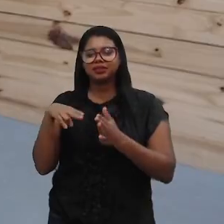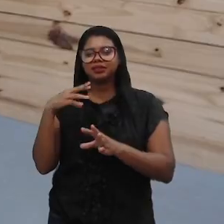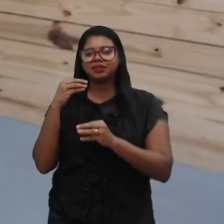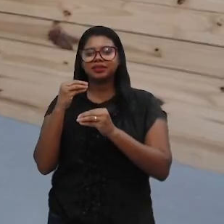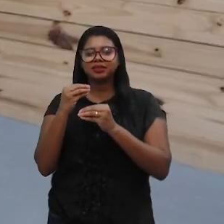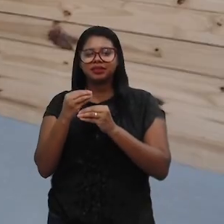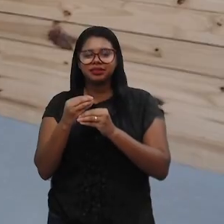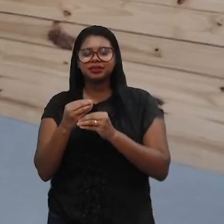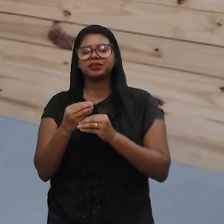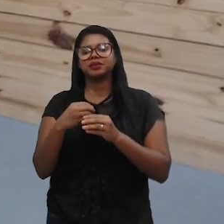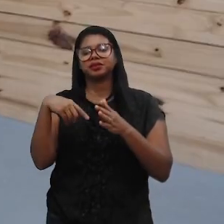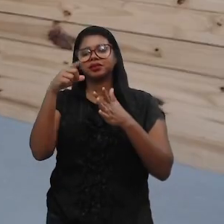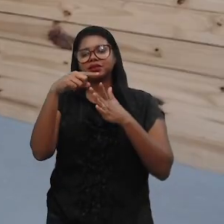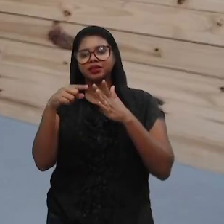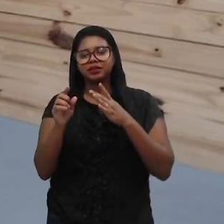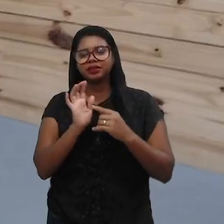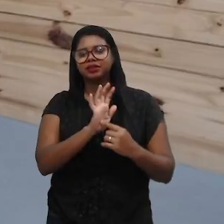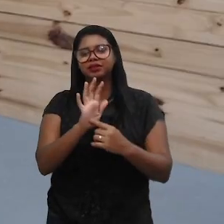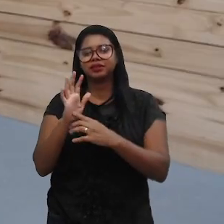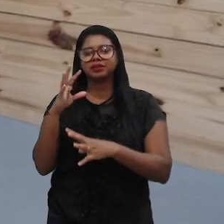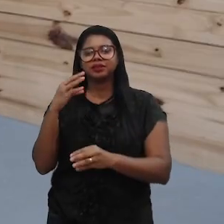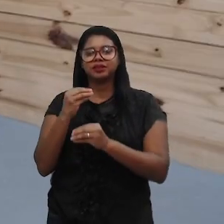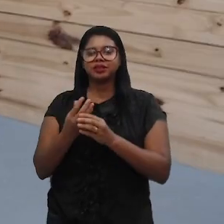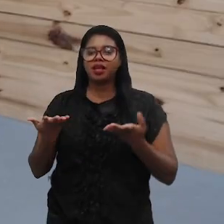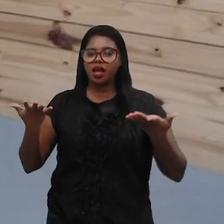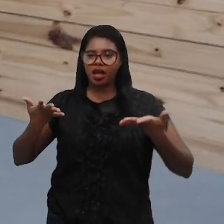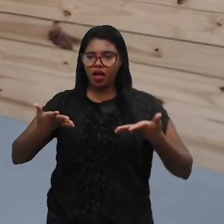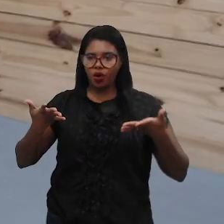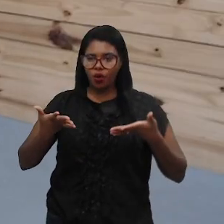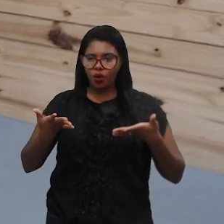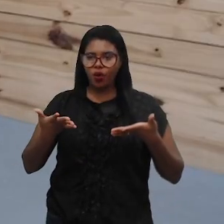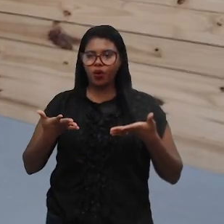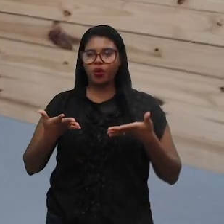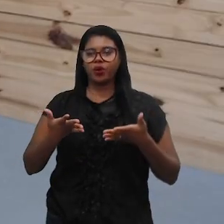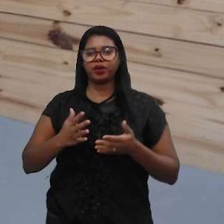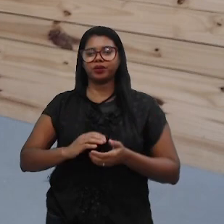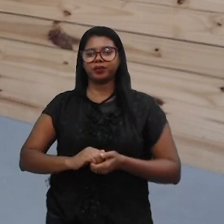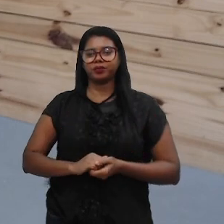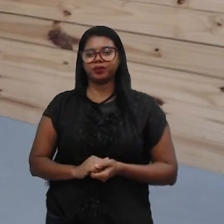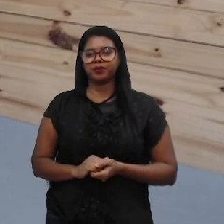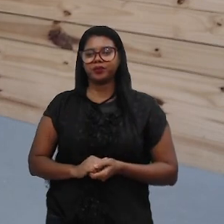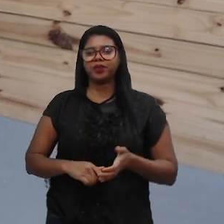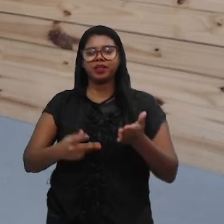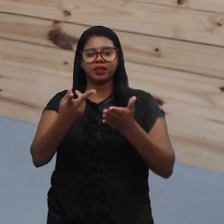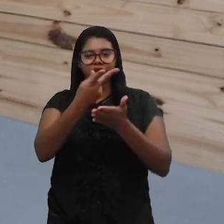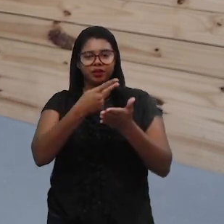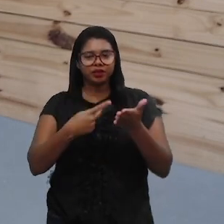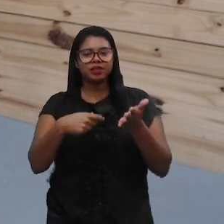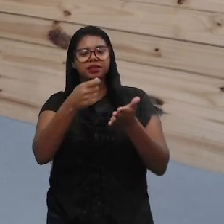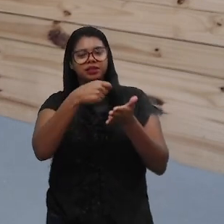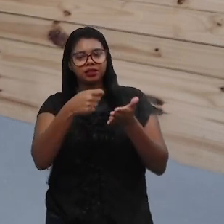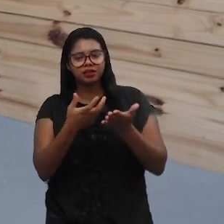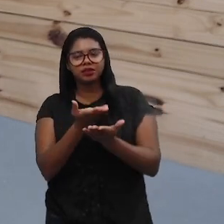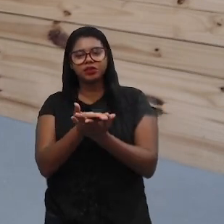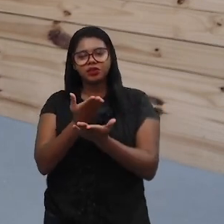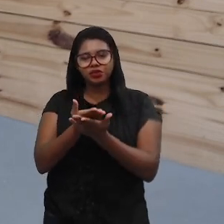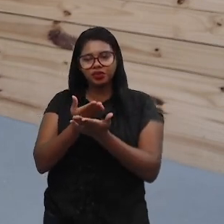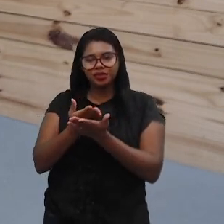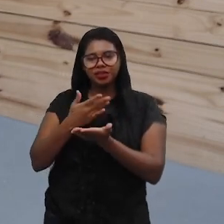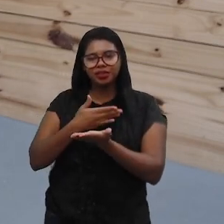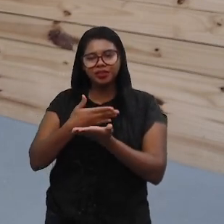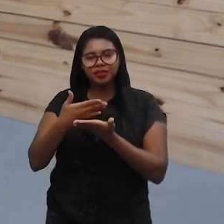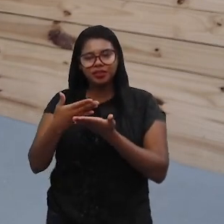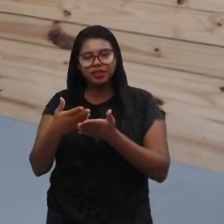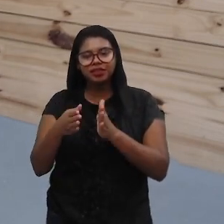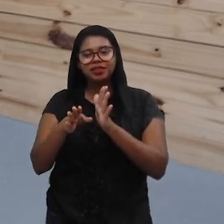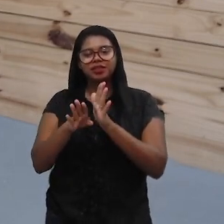funcionalidade principalmente, tá? Porque agora a gente está saindo um pouco do desenho manual que a gente começou a estudar lá no início,